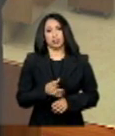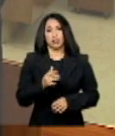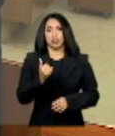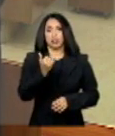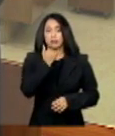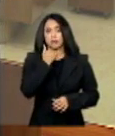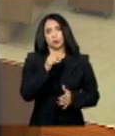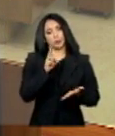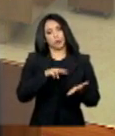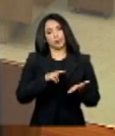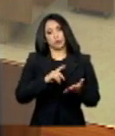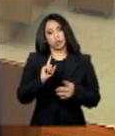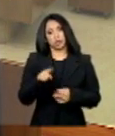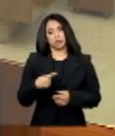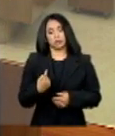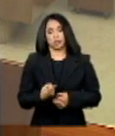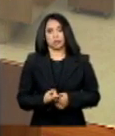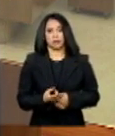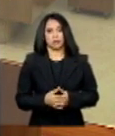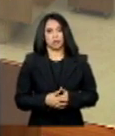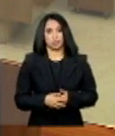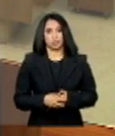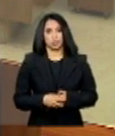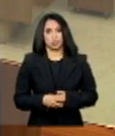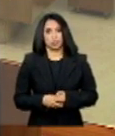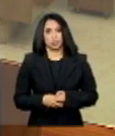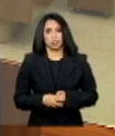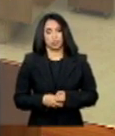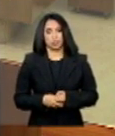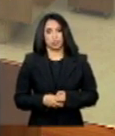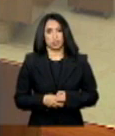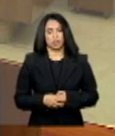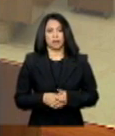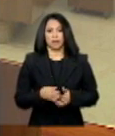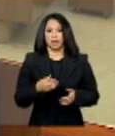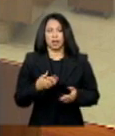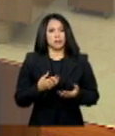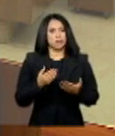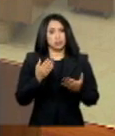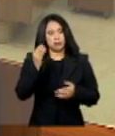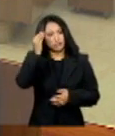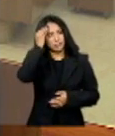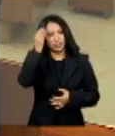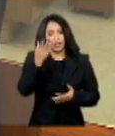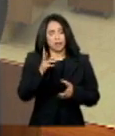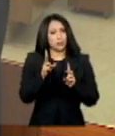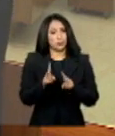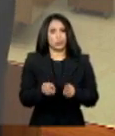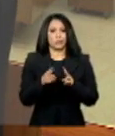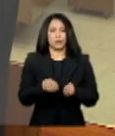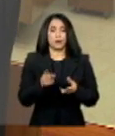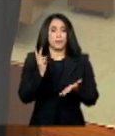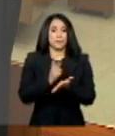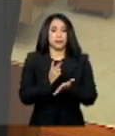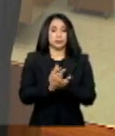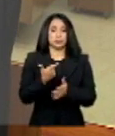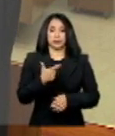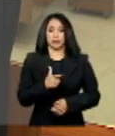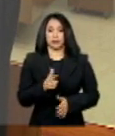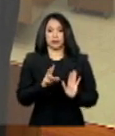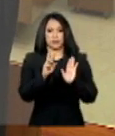esquece então elas são o que a gente está pelo isi item de qualquer maneira mas ainda que não tivesse qualquer lamentação